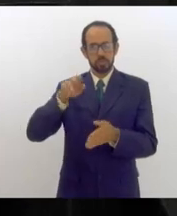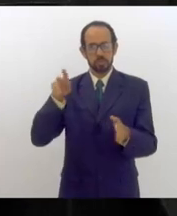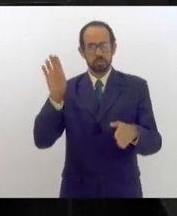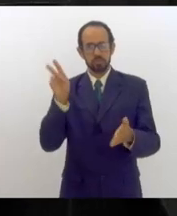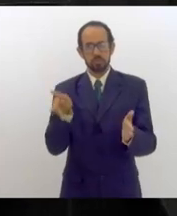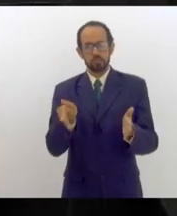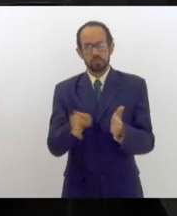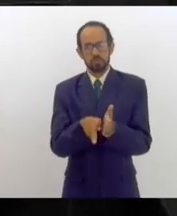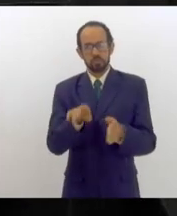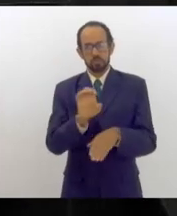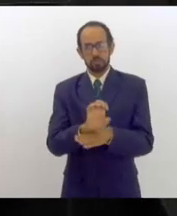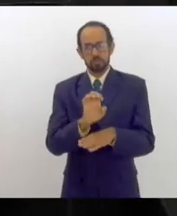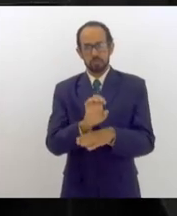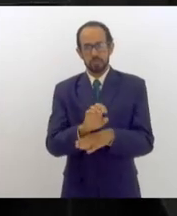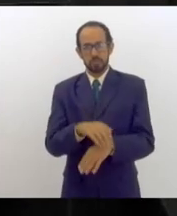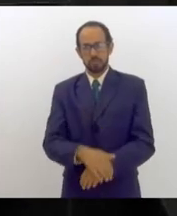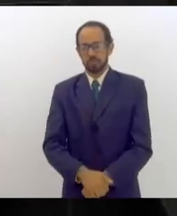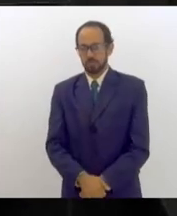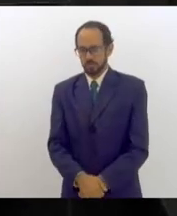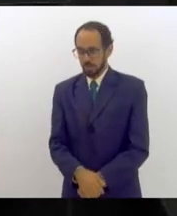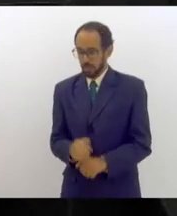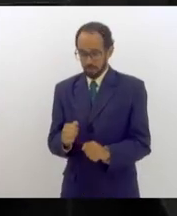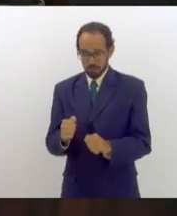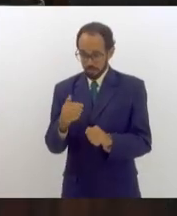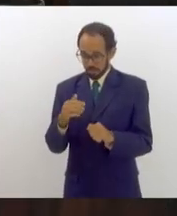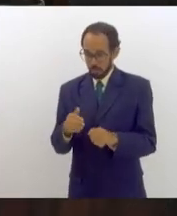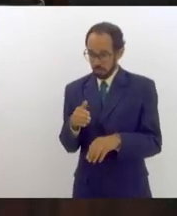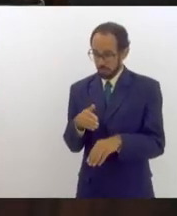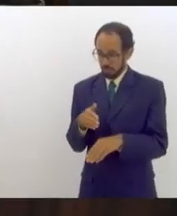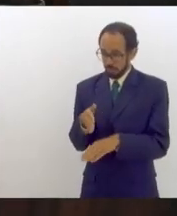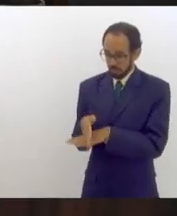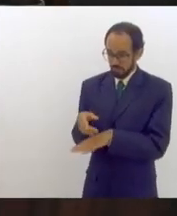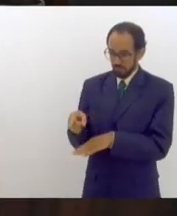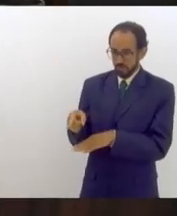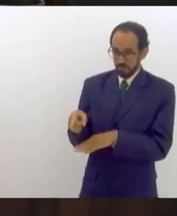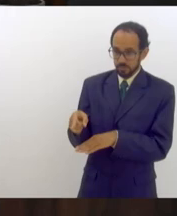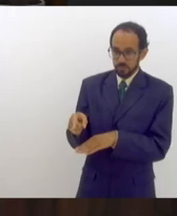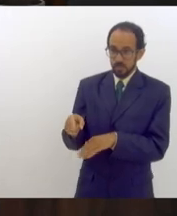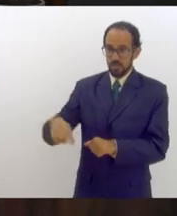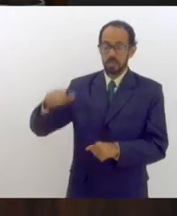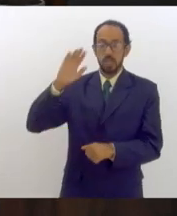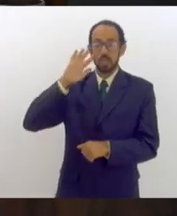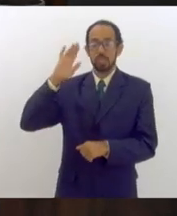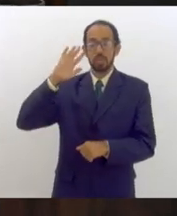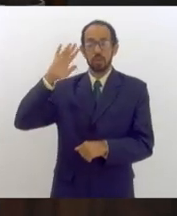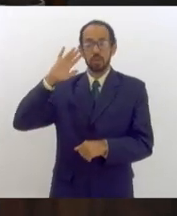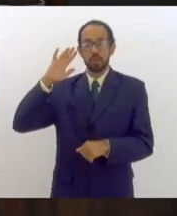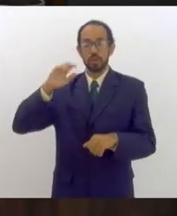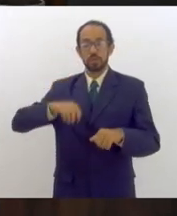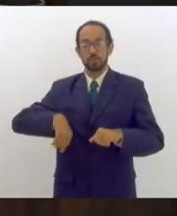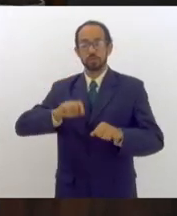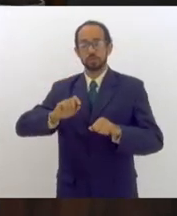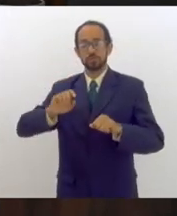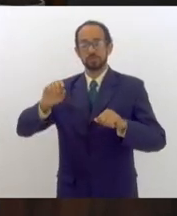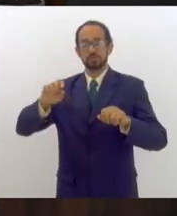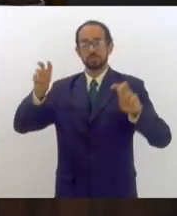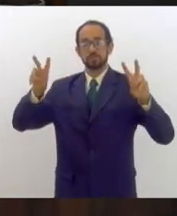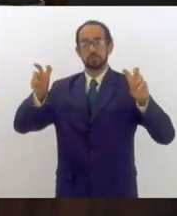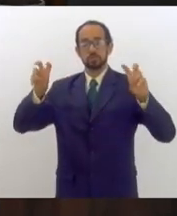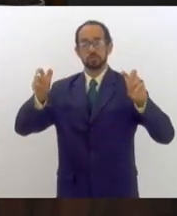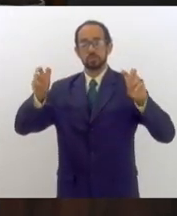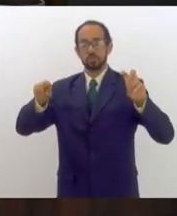do Rio de Janeiro pois não a teoria o discurso como se posicionou